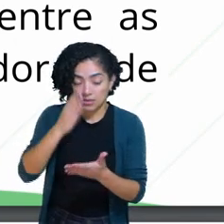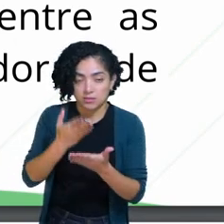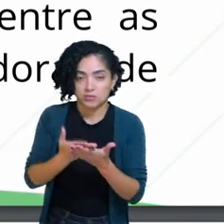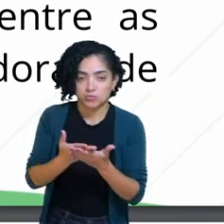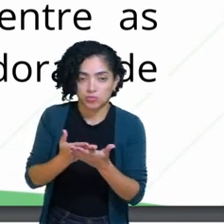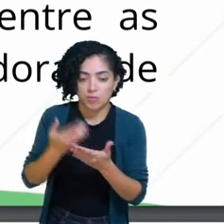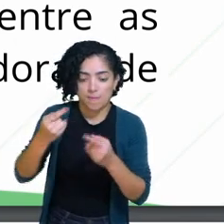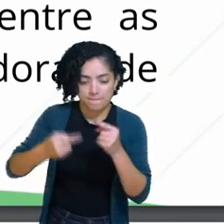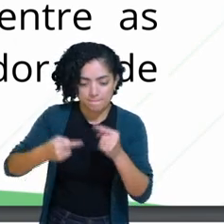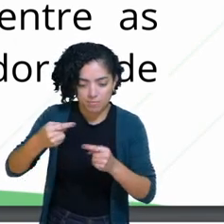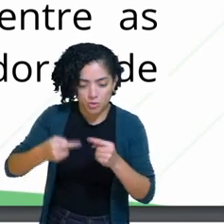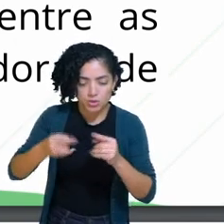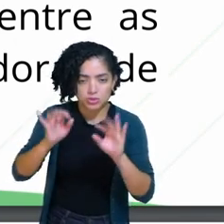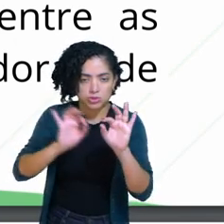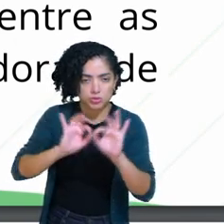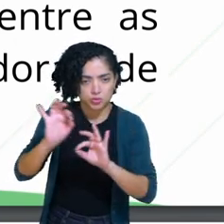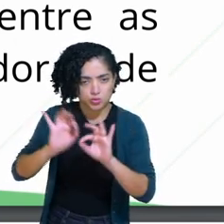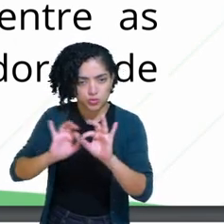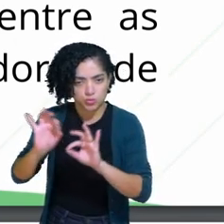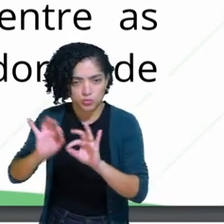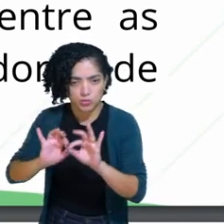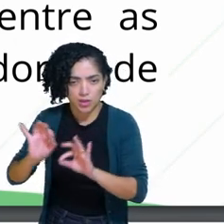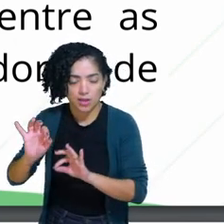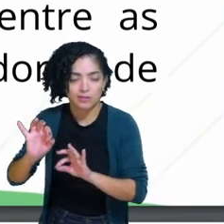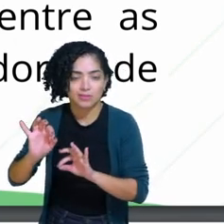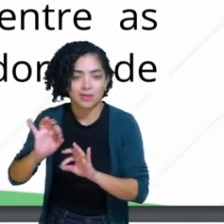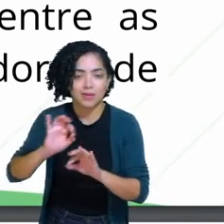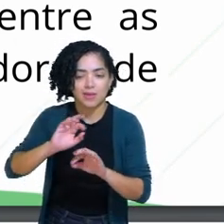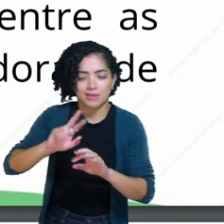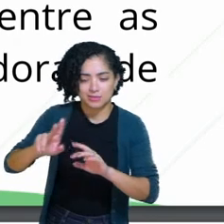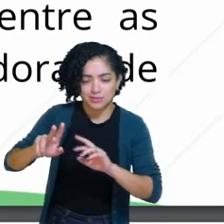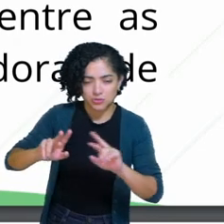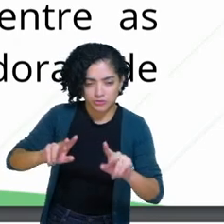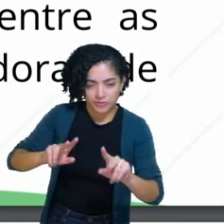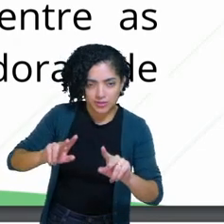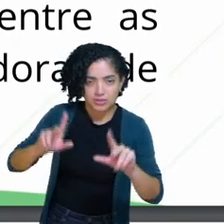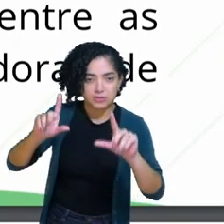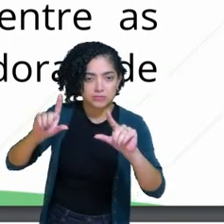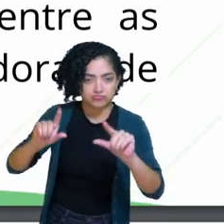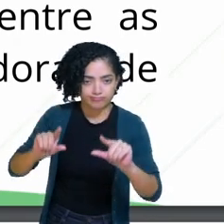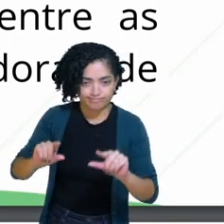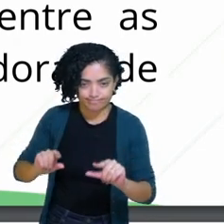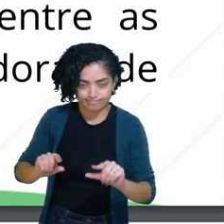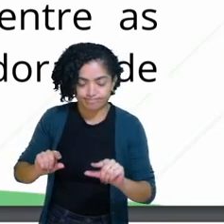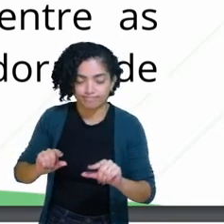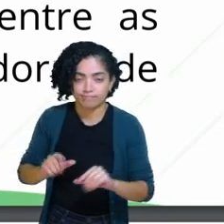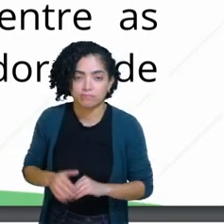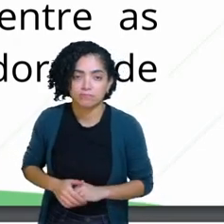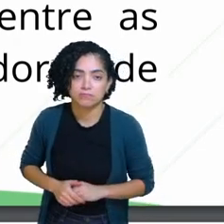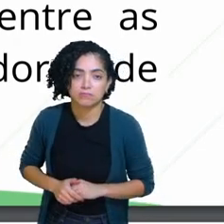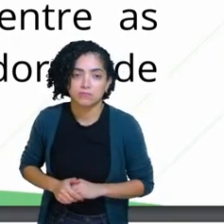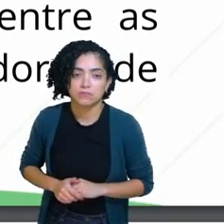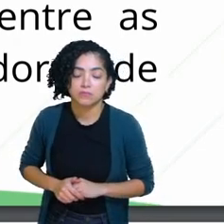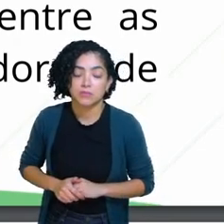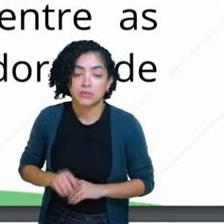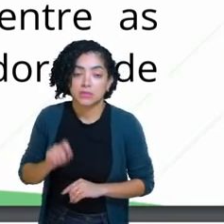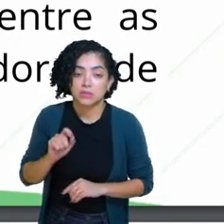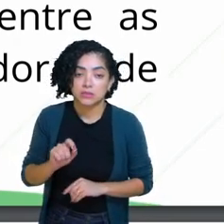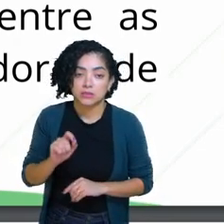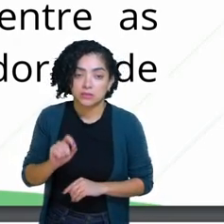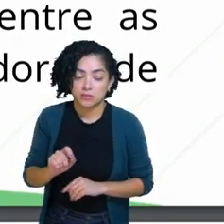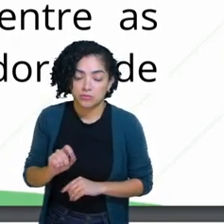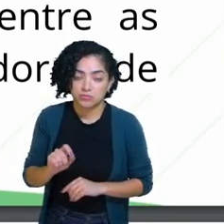política estruturada essas diferenças possam ser diminuídas Ah um ponto que que